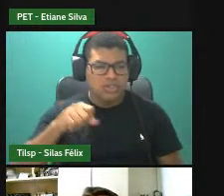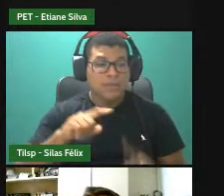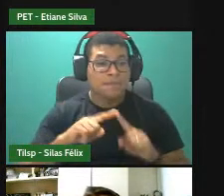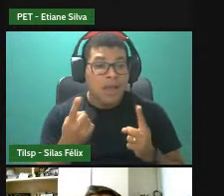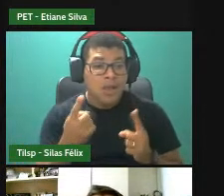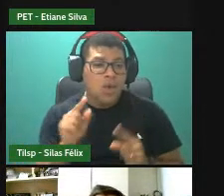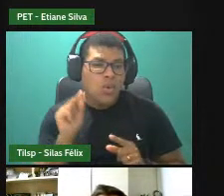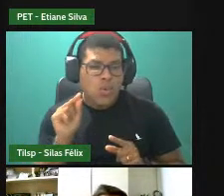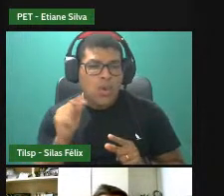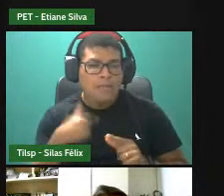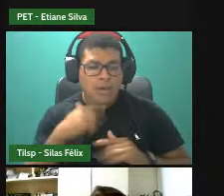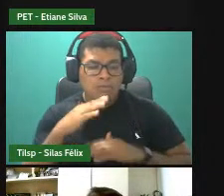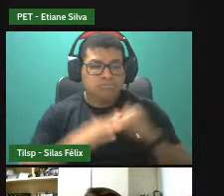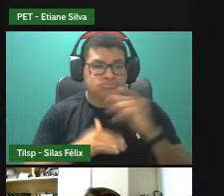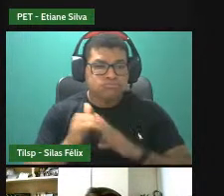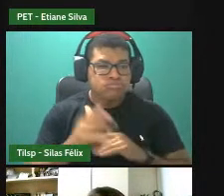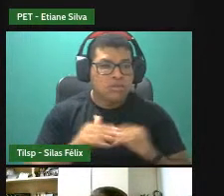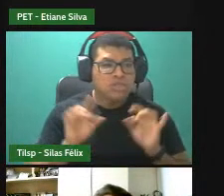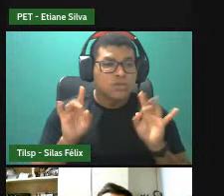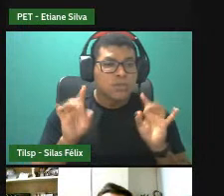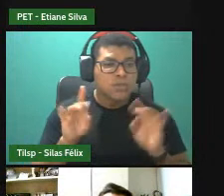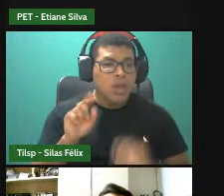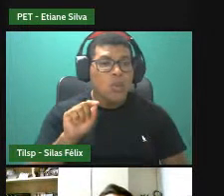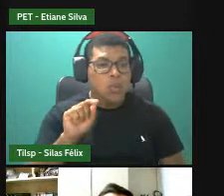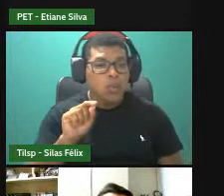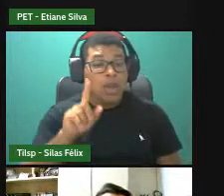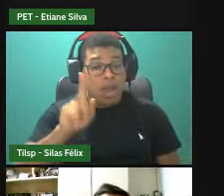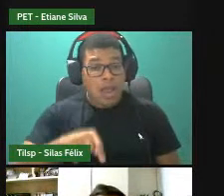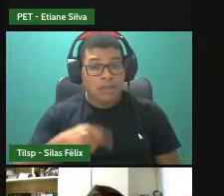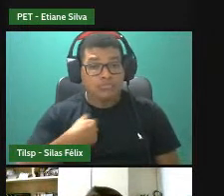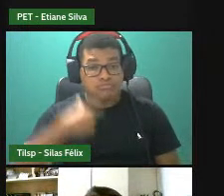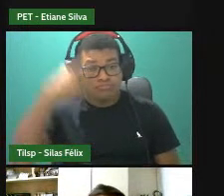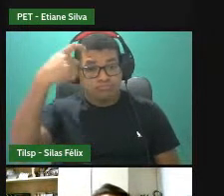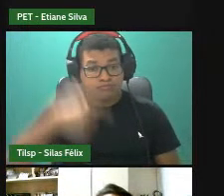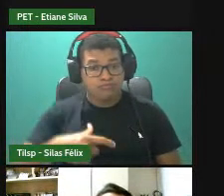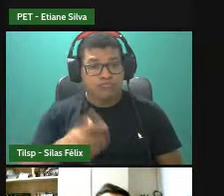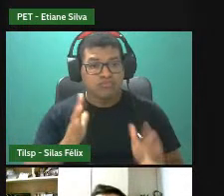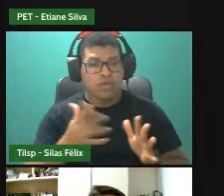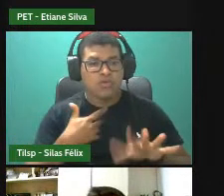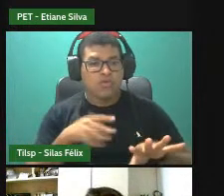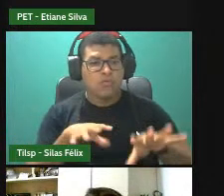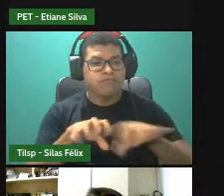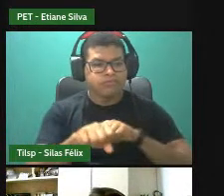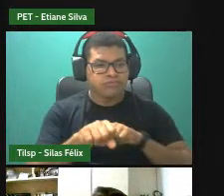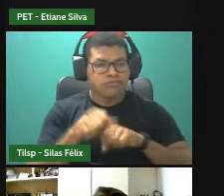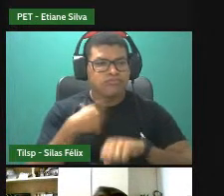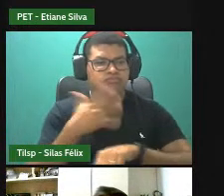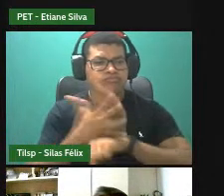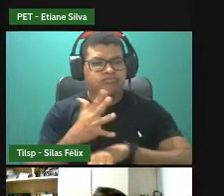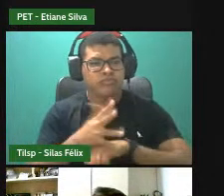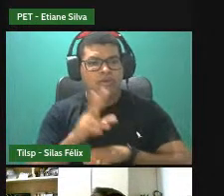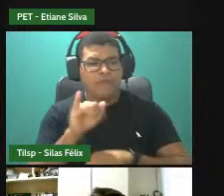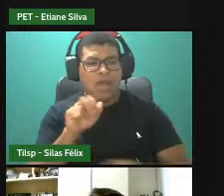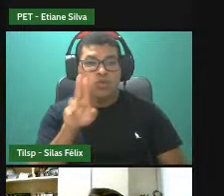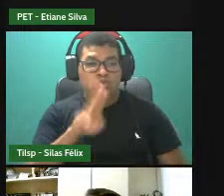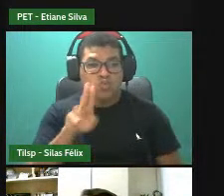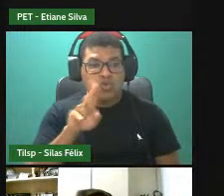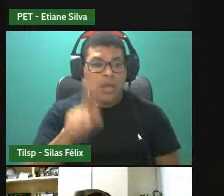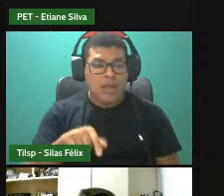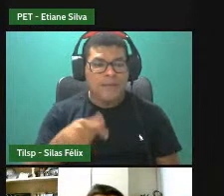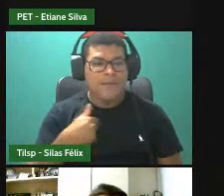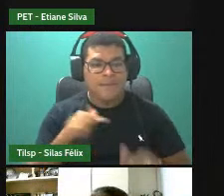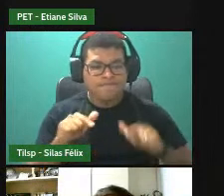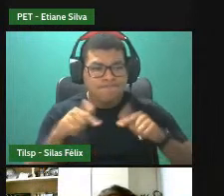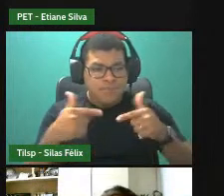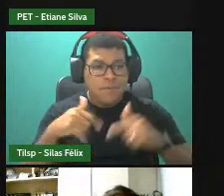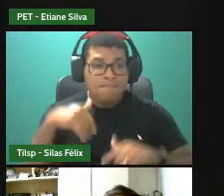ser especialista, né? É quando você pensa em um profissional qualificado que vai executar procedimentos de maior complexidade. E